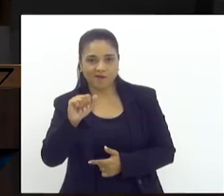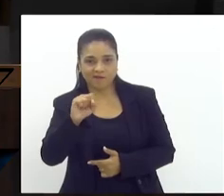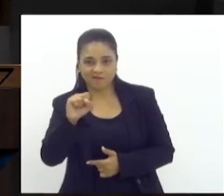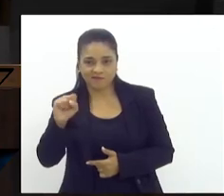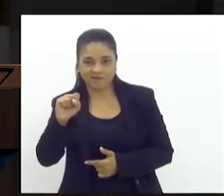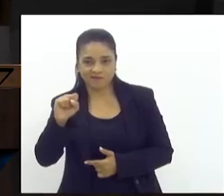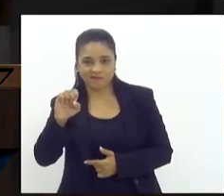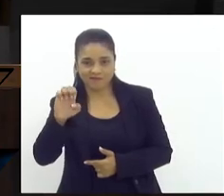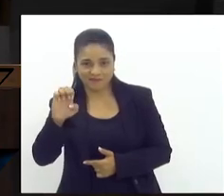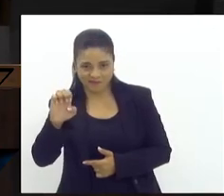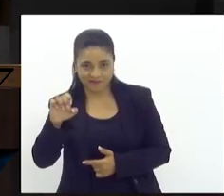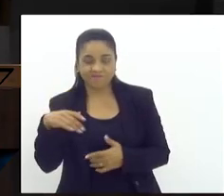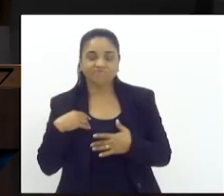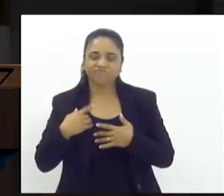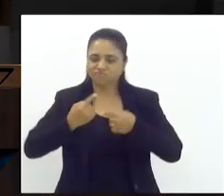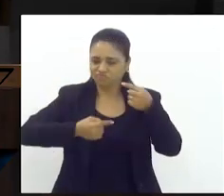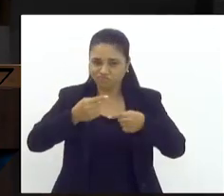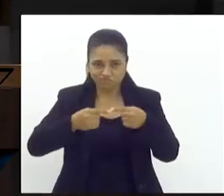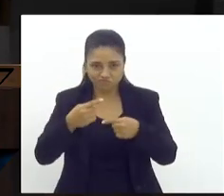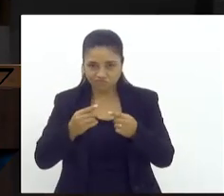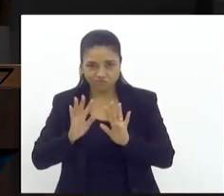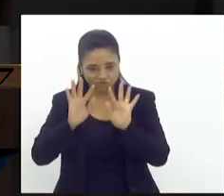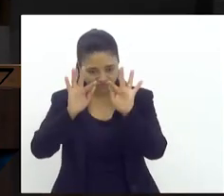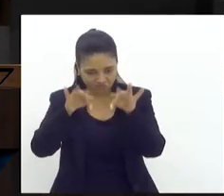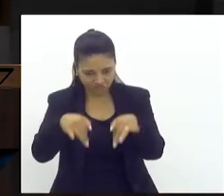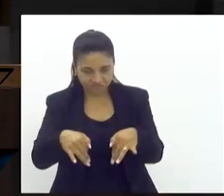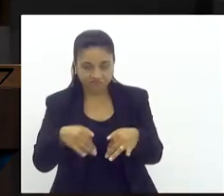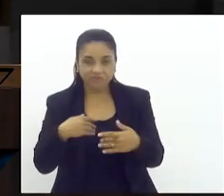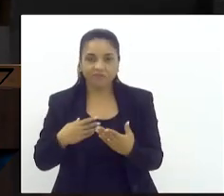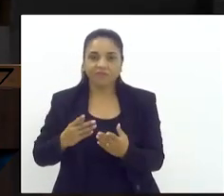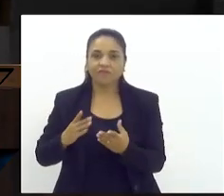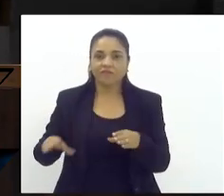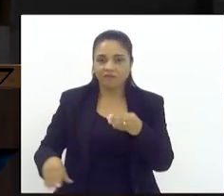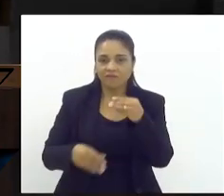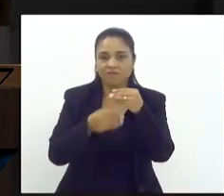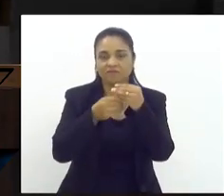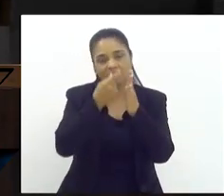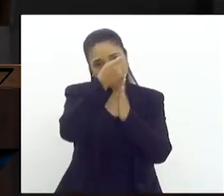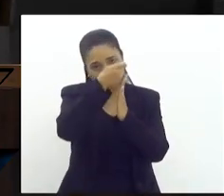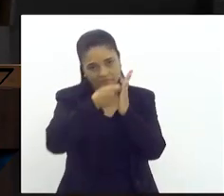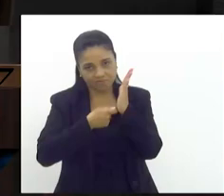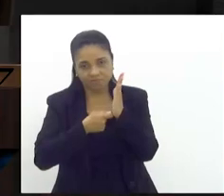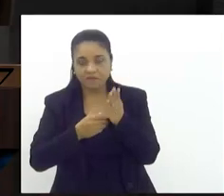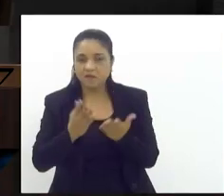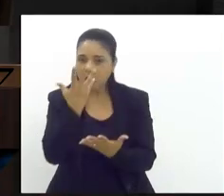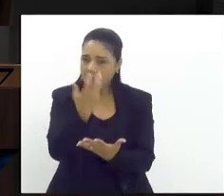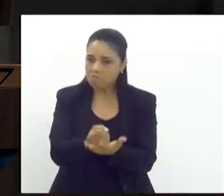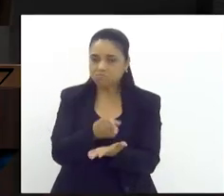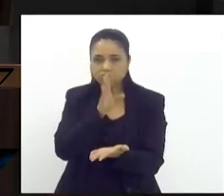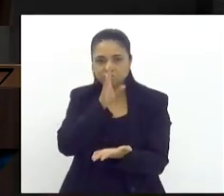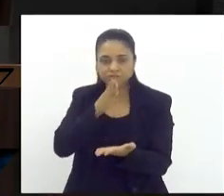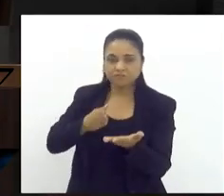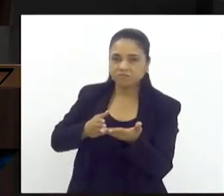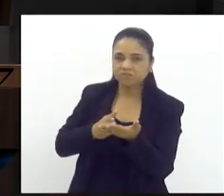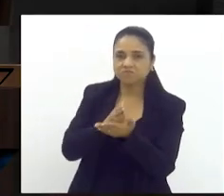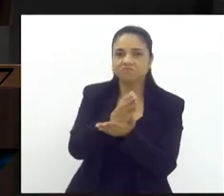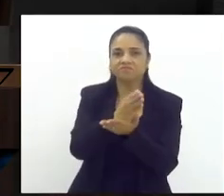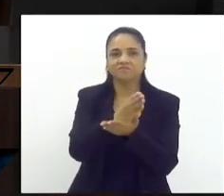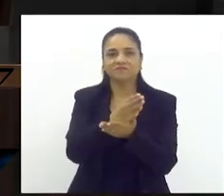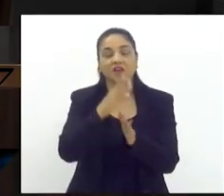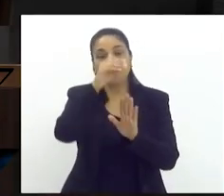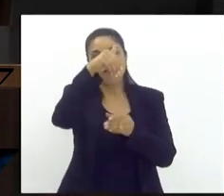havendo mais Quem Queira discutir encerrada discussão em votação emenda de redação senhores que a própria Manias Como estão aprovado